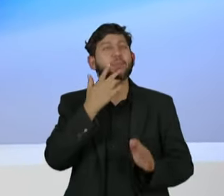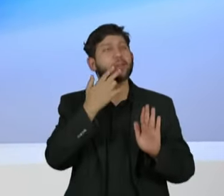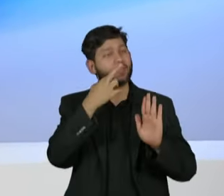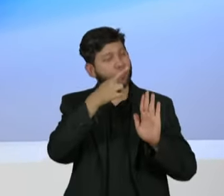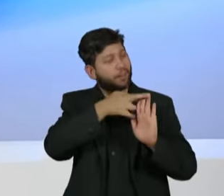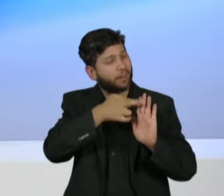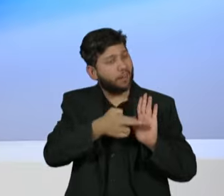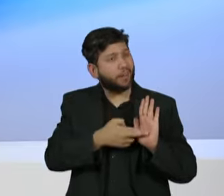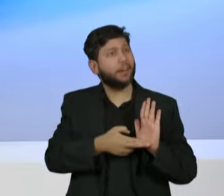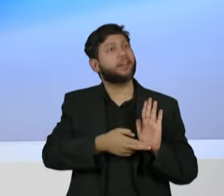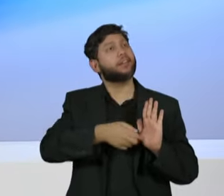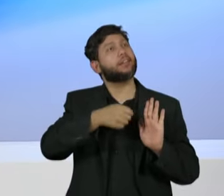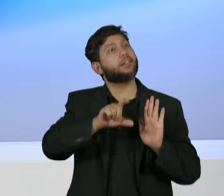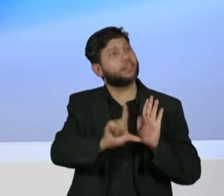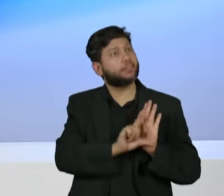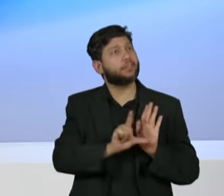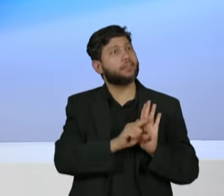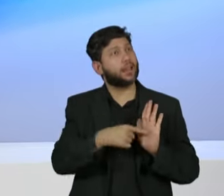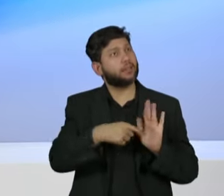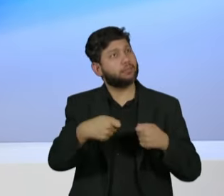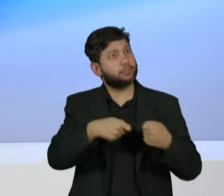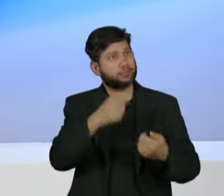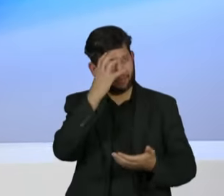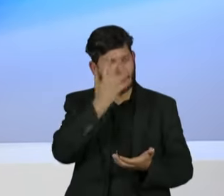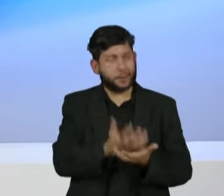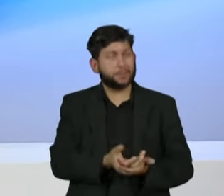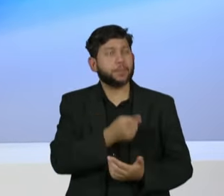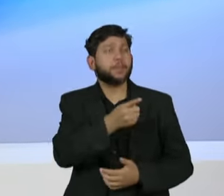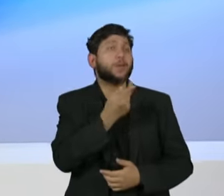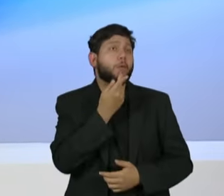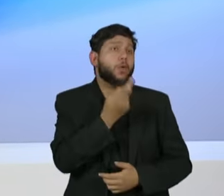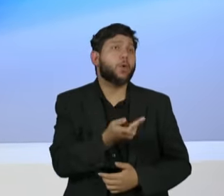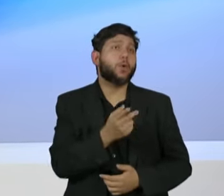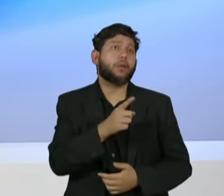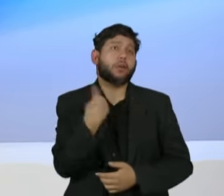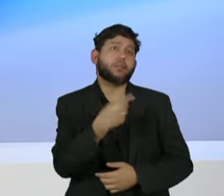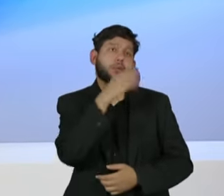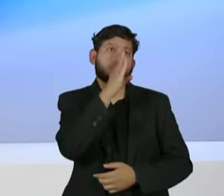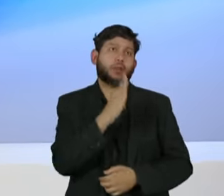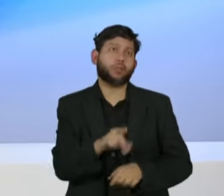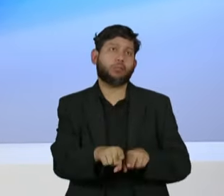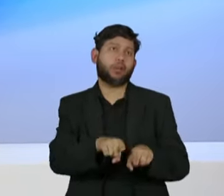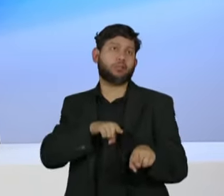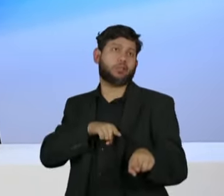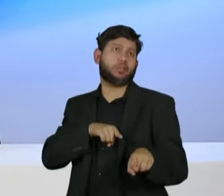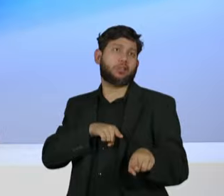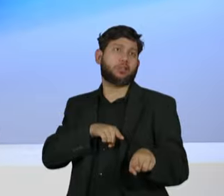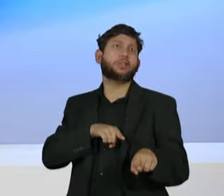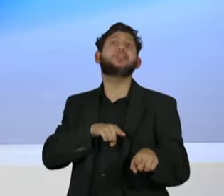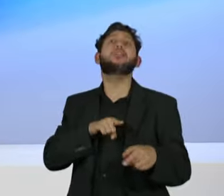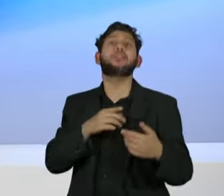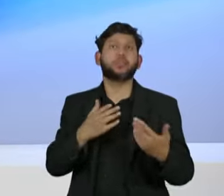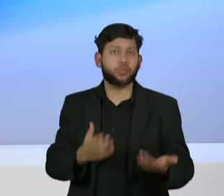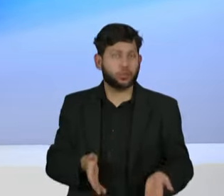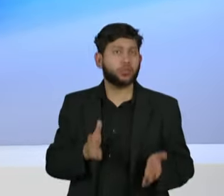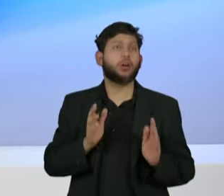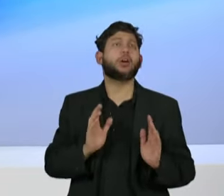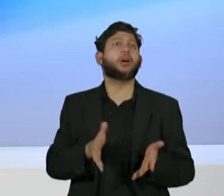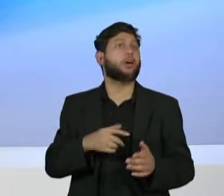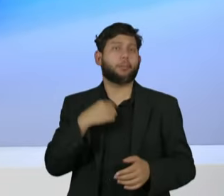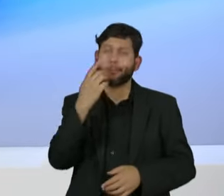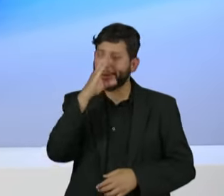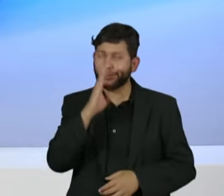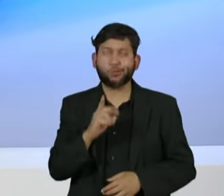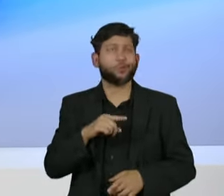de você começou falando que a gente está atrasado né estamos atrasado em relação a reagir negativa estamos